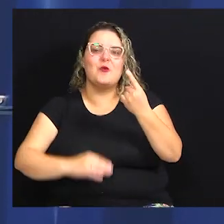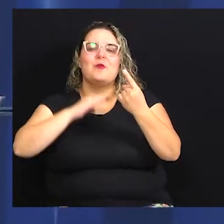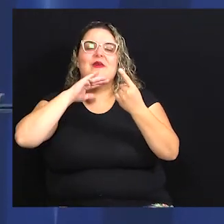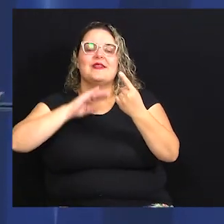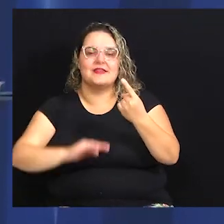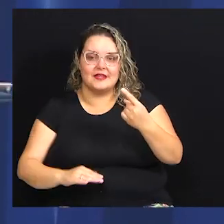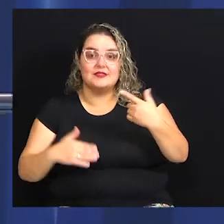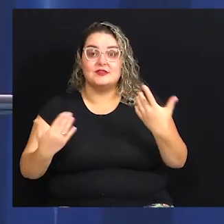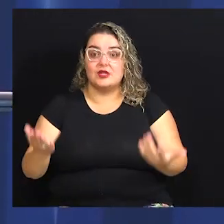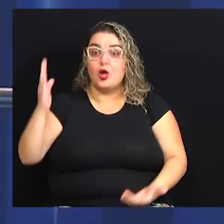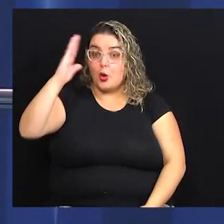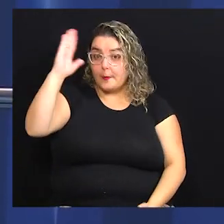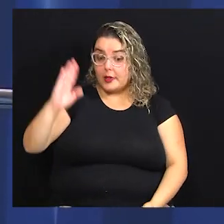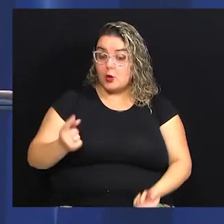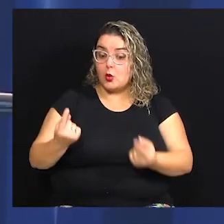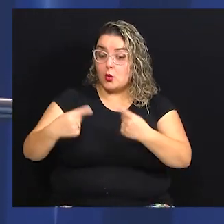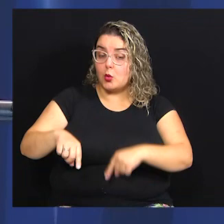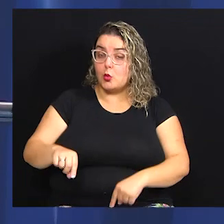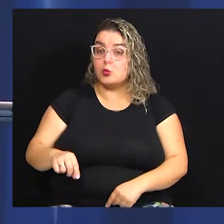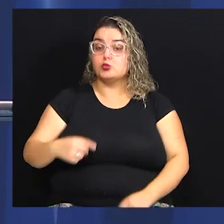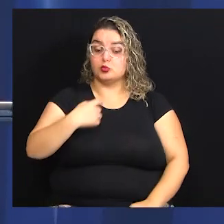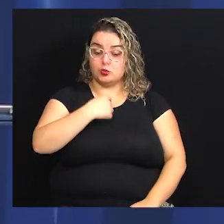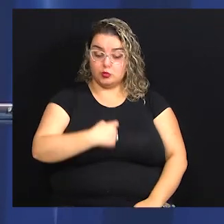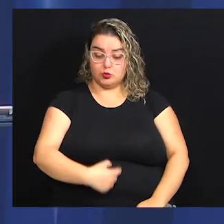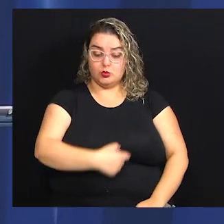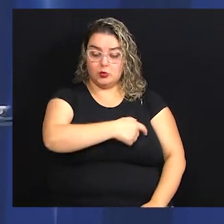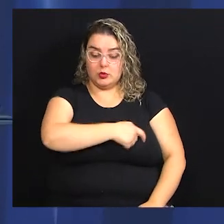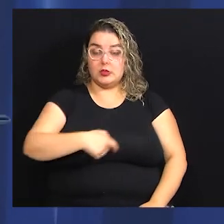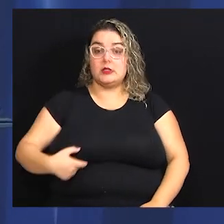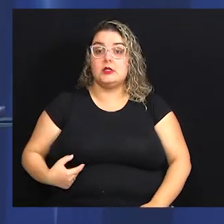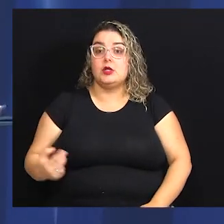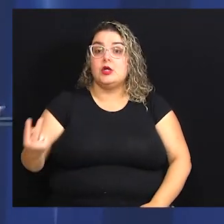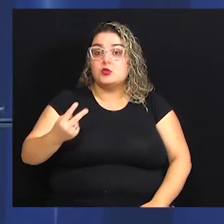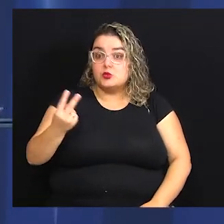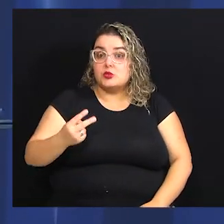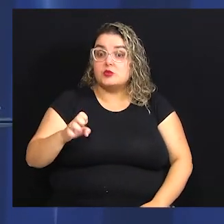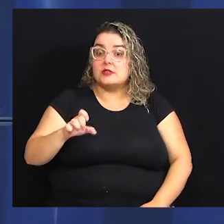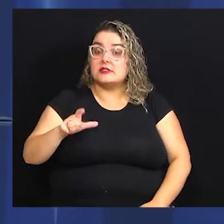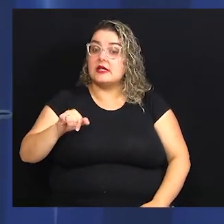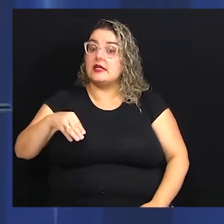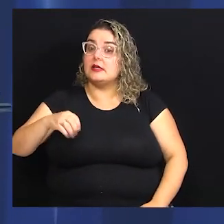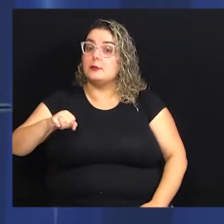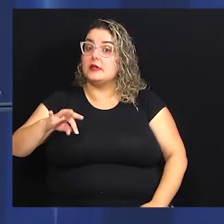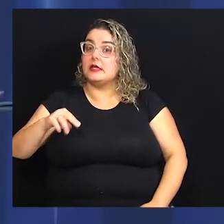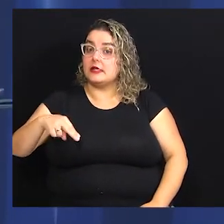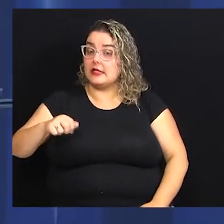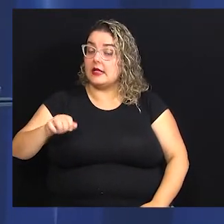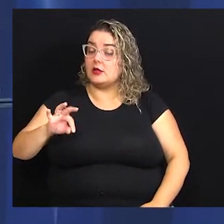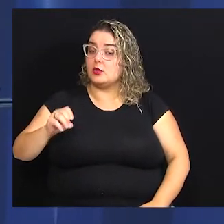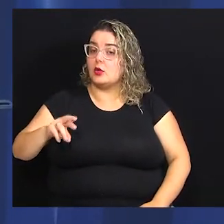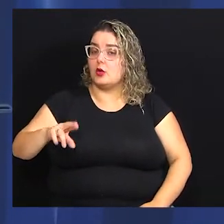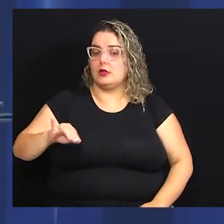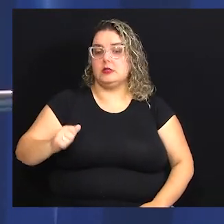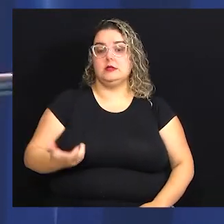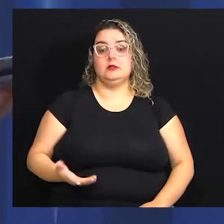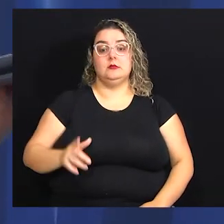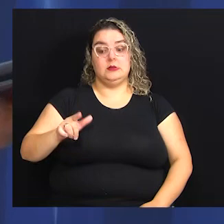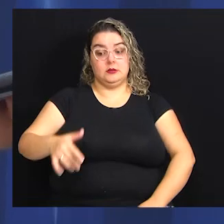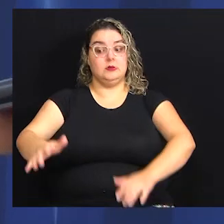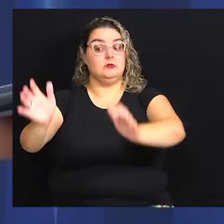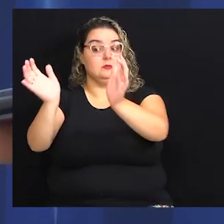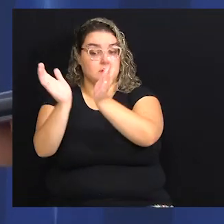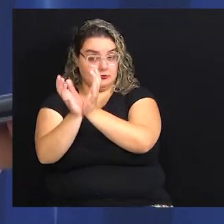da tarde. O Brasil joga contra a Suíça no segundo jogo das eliminatórias. Mas além da Copa do Mundo,